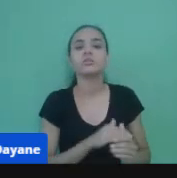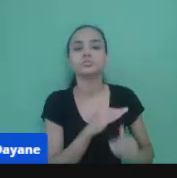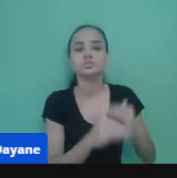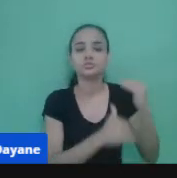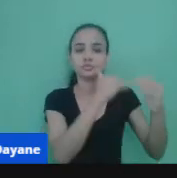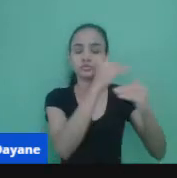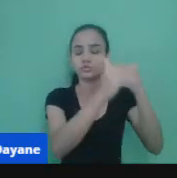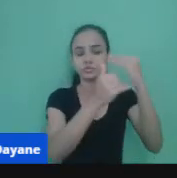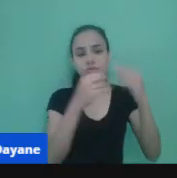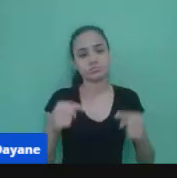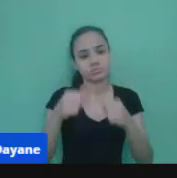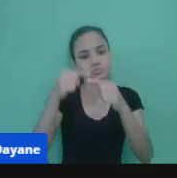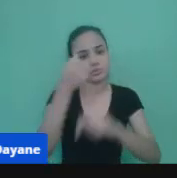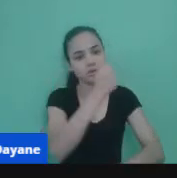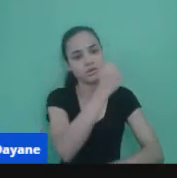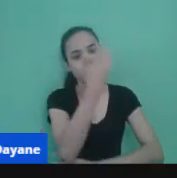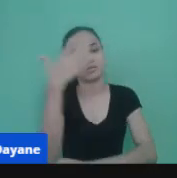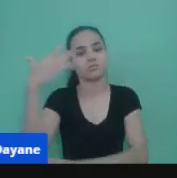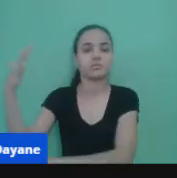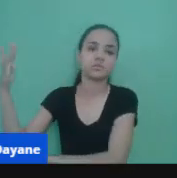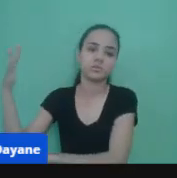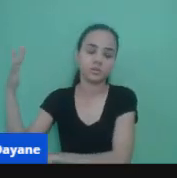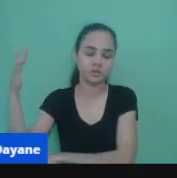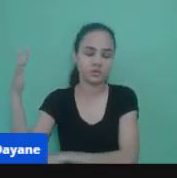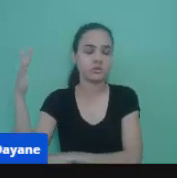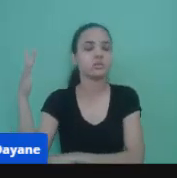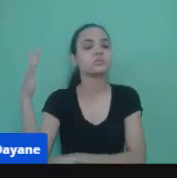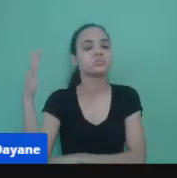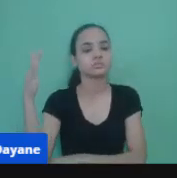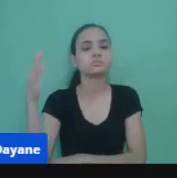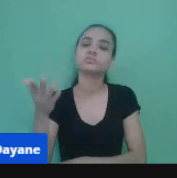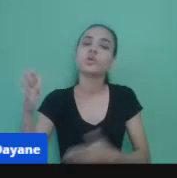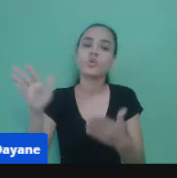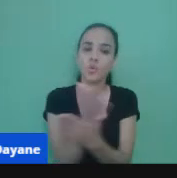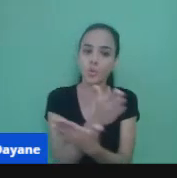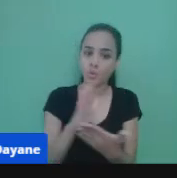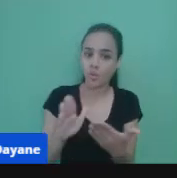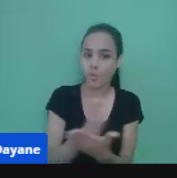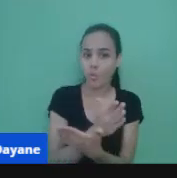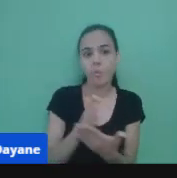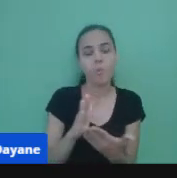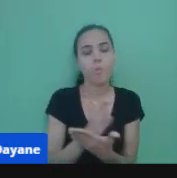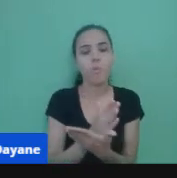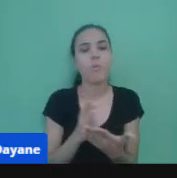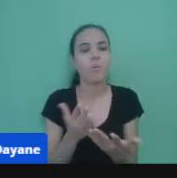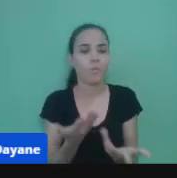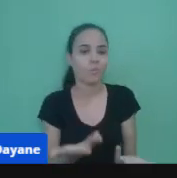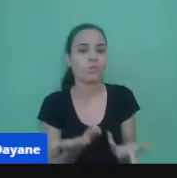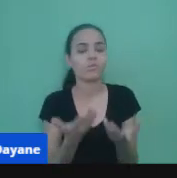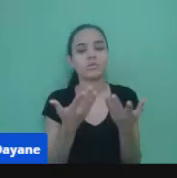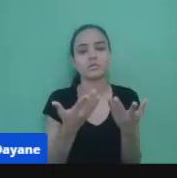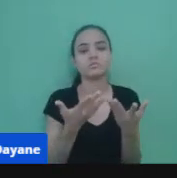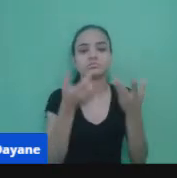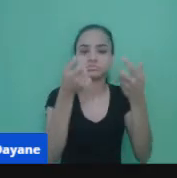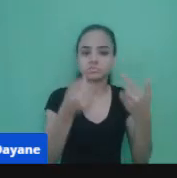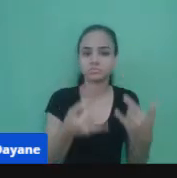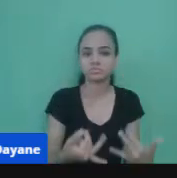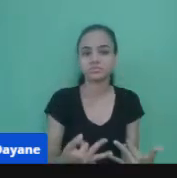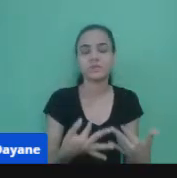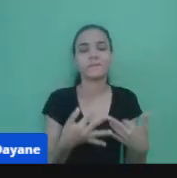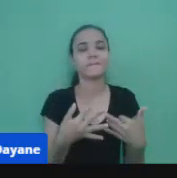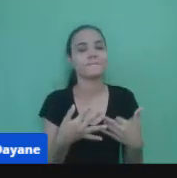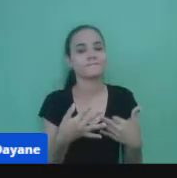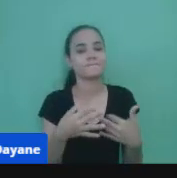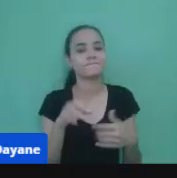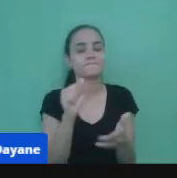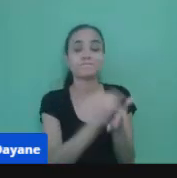ambiental, sobretudo, né? Enfim, essas são algumas considerações, essas foram algumas atividades que eu